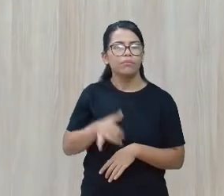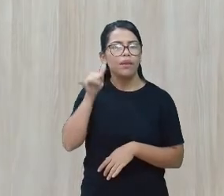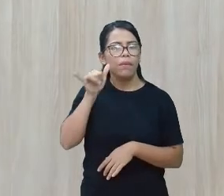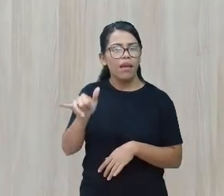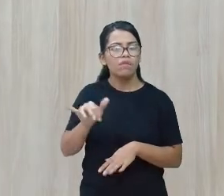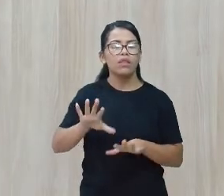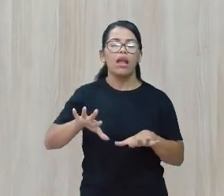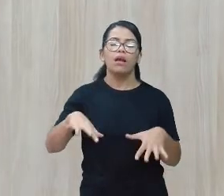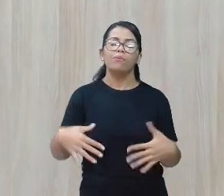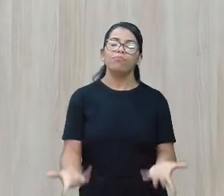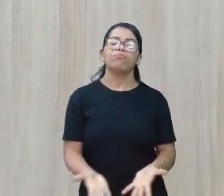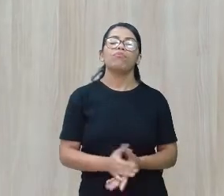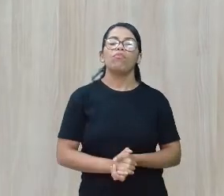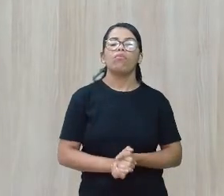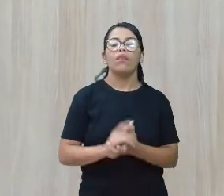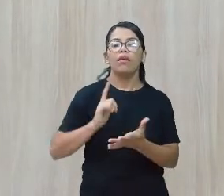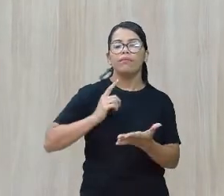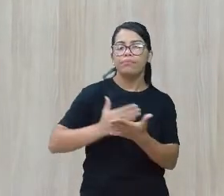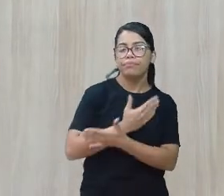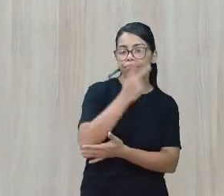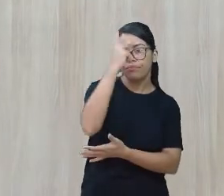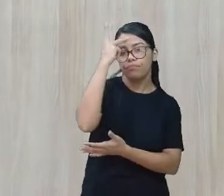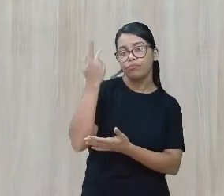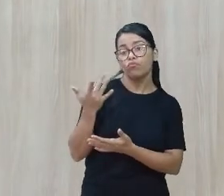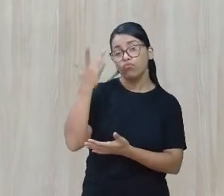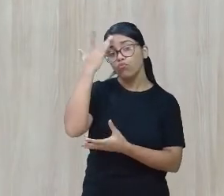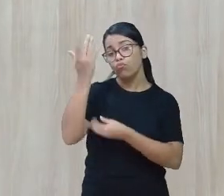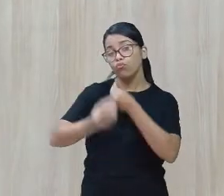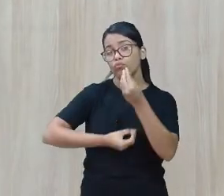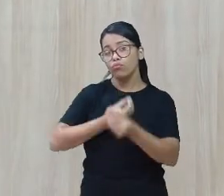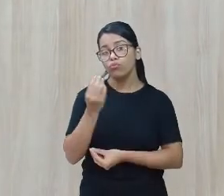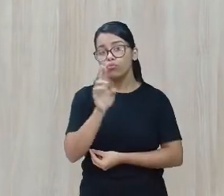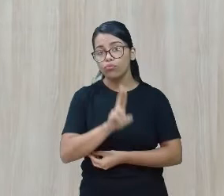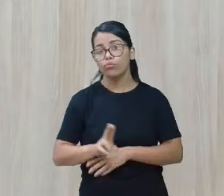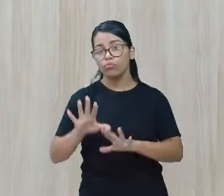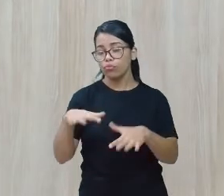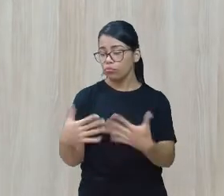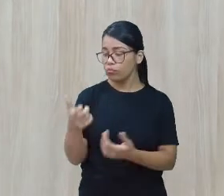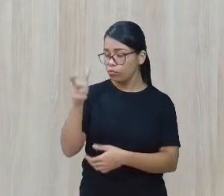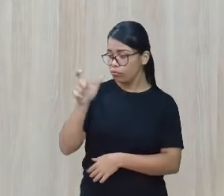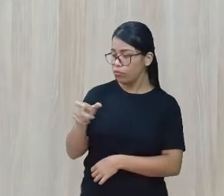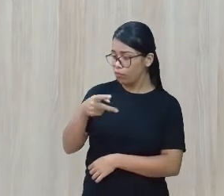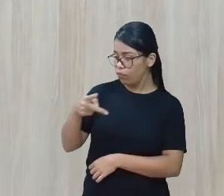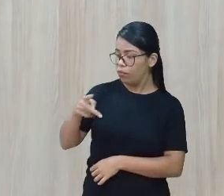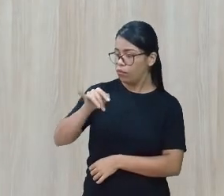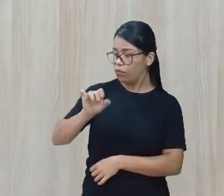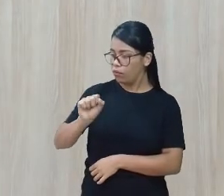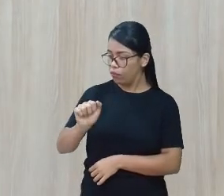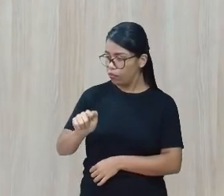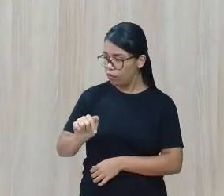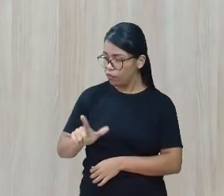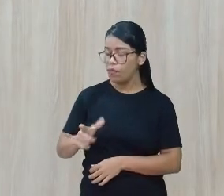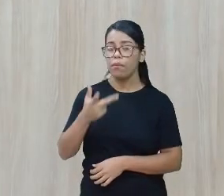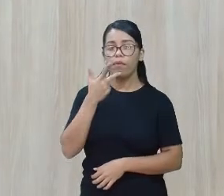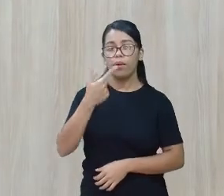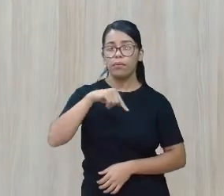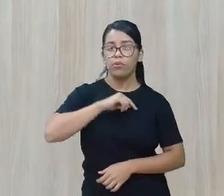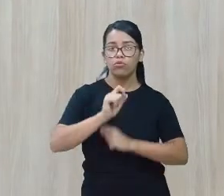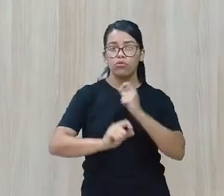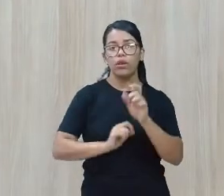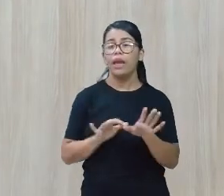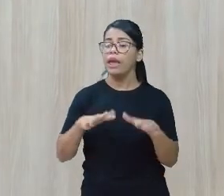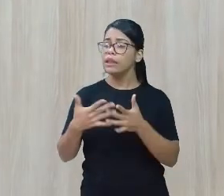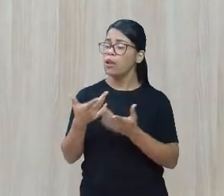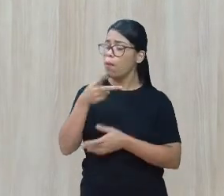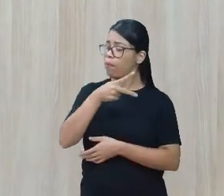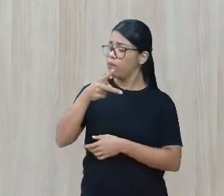ou sabem e não querem usar? E aqui eu trago a professora Isabel para contribuir um pouquinho conosco. E aí, professora